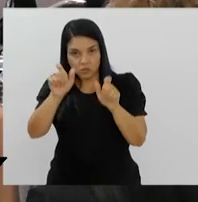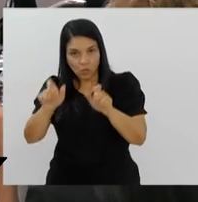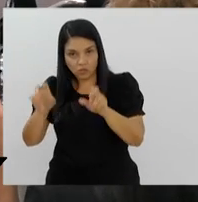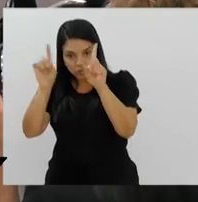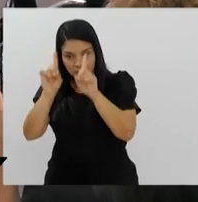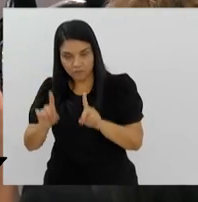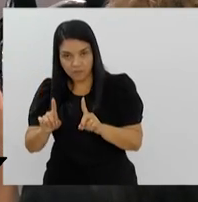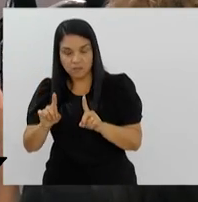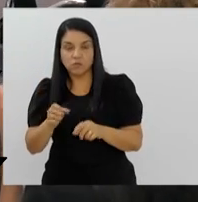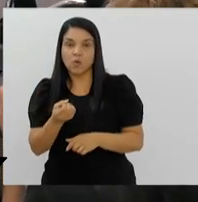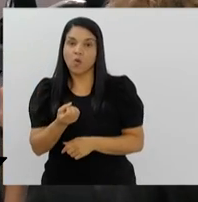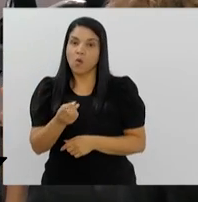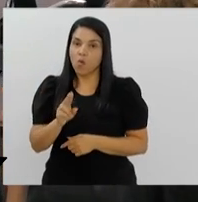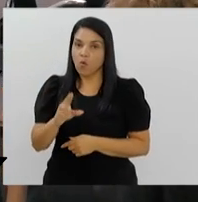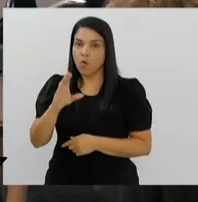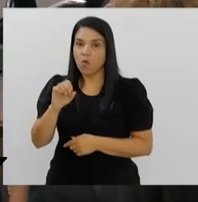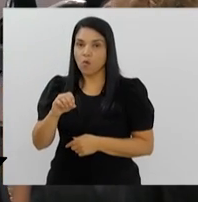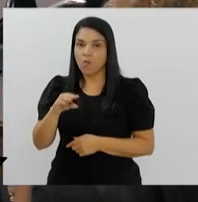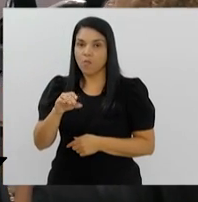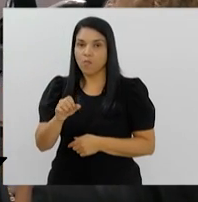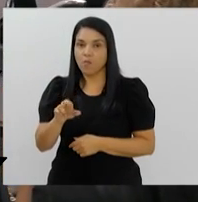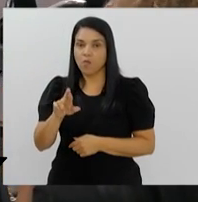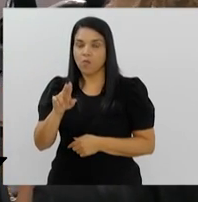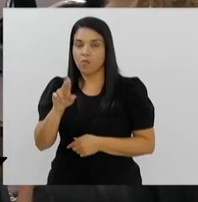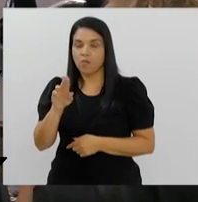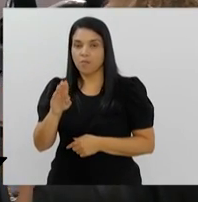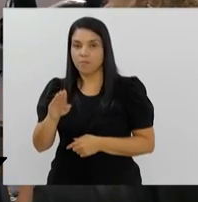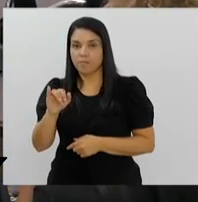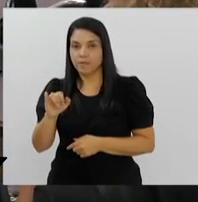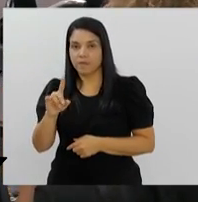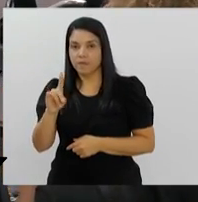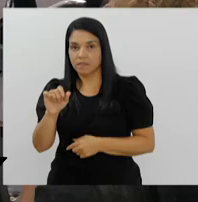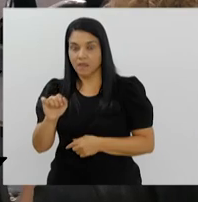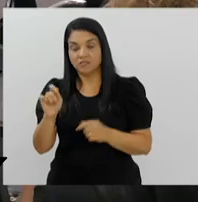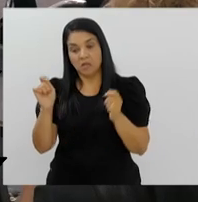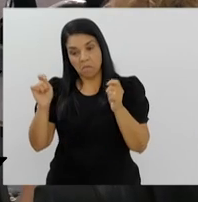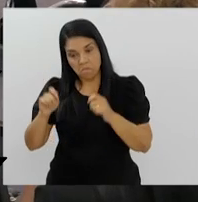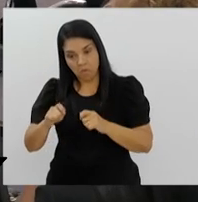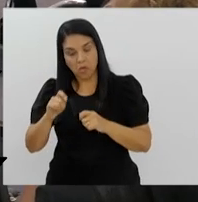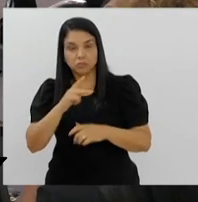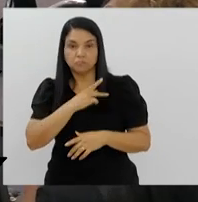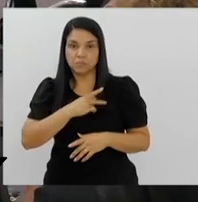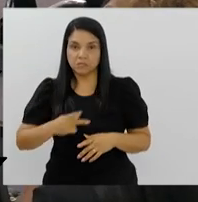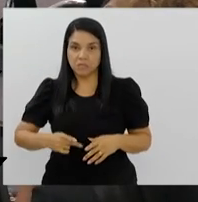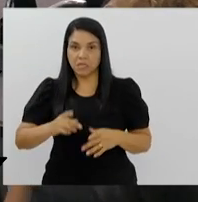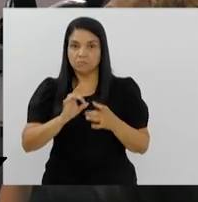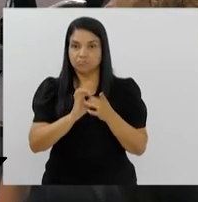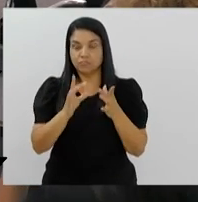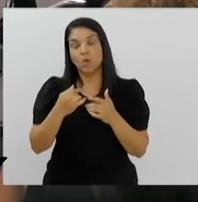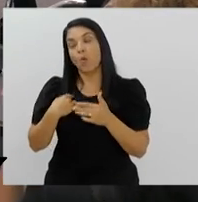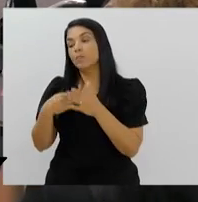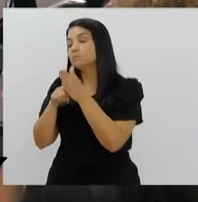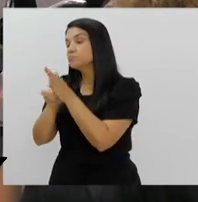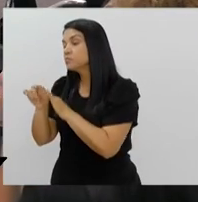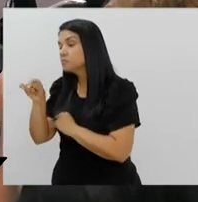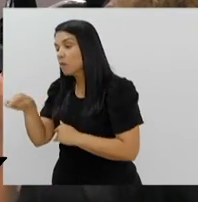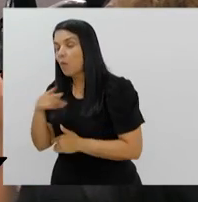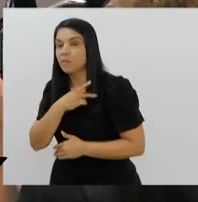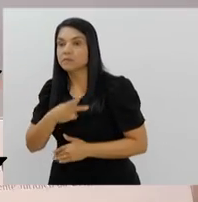com comorbidades ela pode fazer isso através do seu presidente ou ela tem que consultar o presidente da Unimed